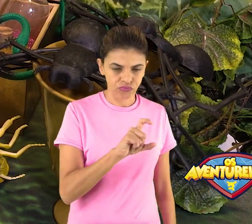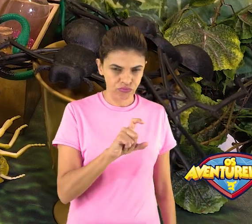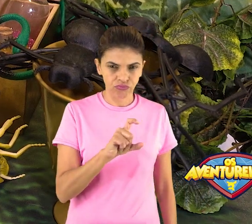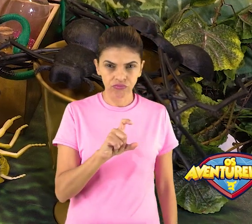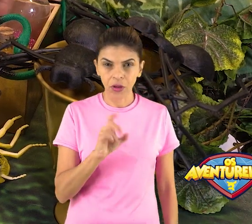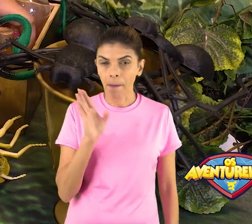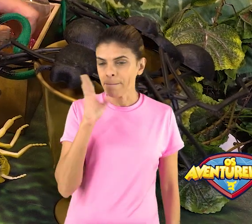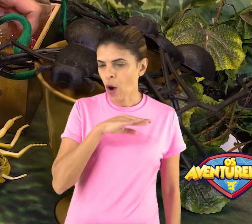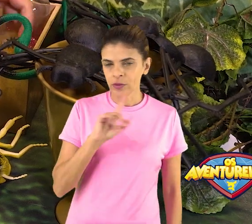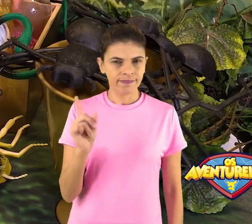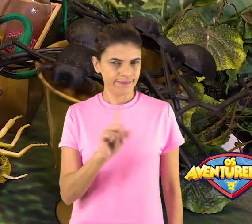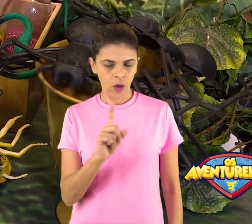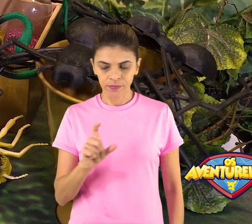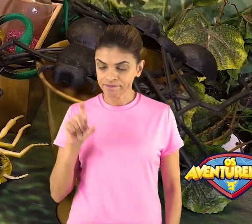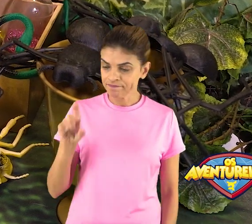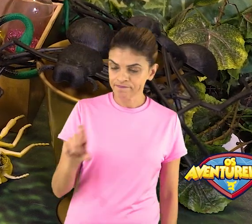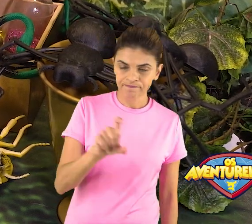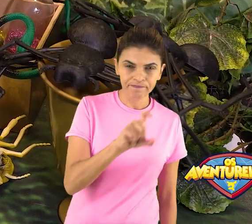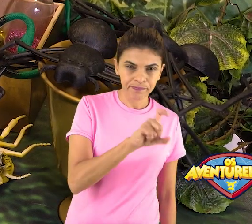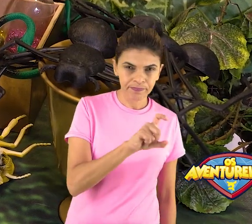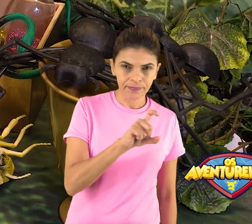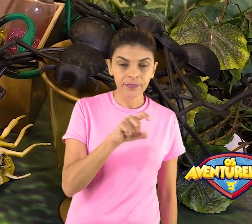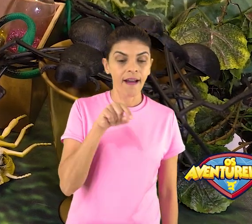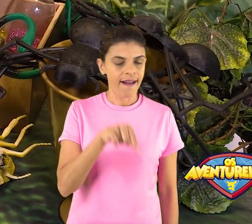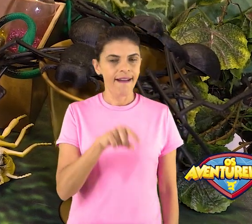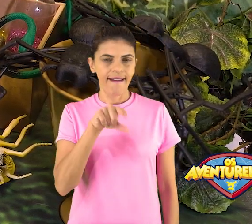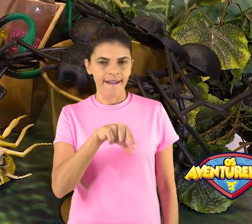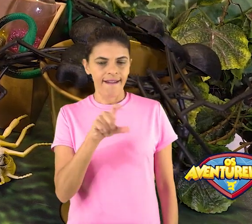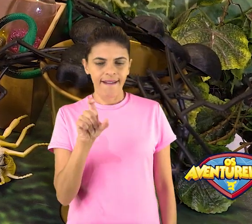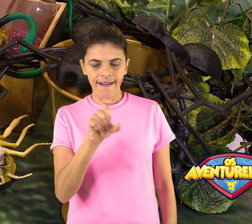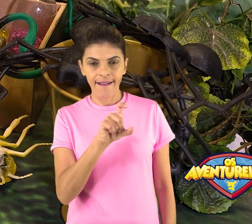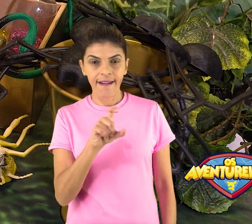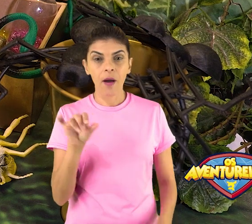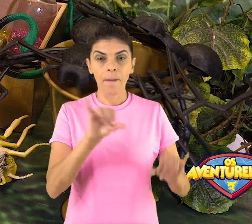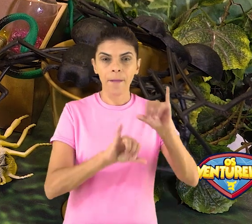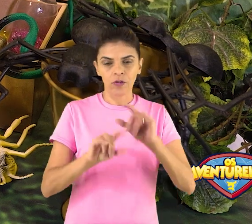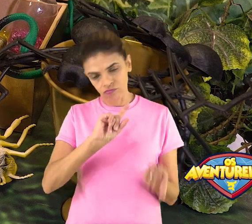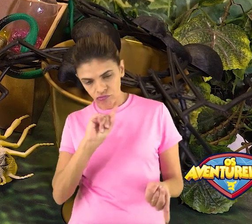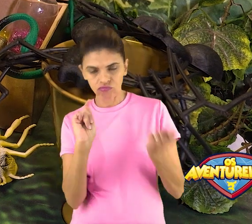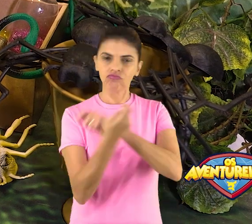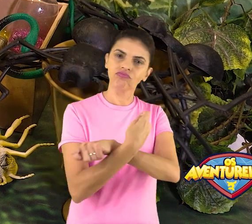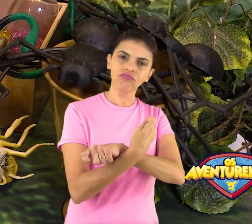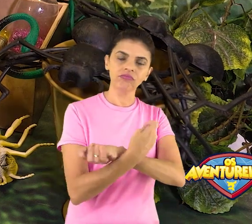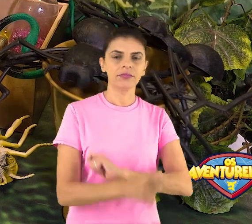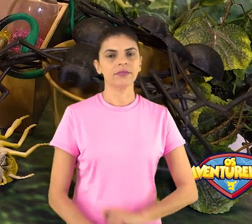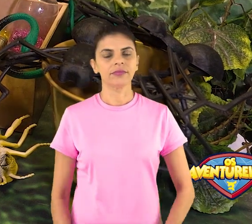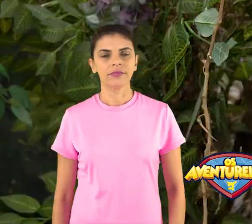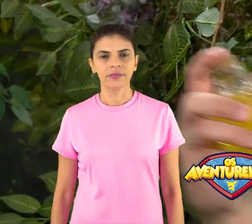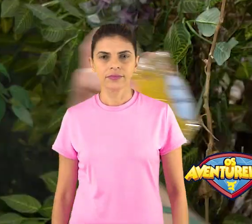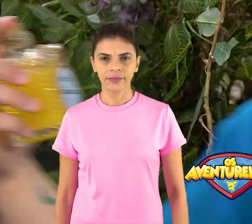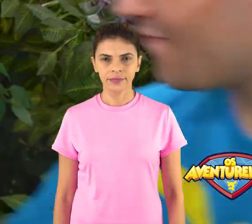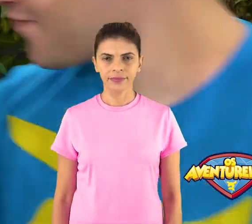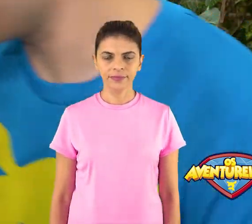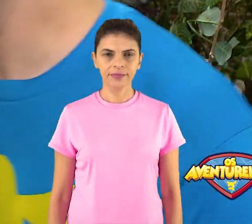Poção da maldade, não. É isso! Poção reversão!